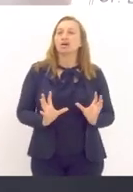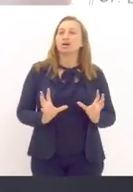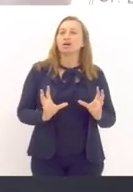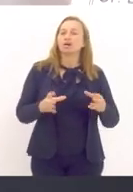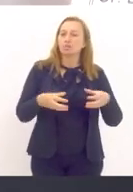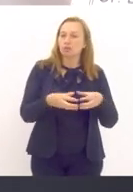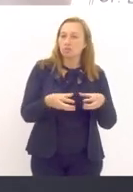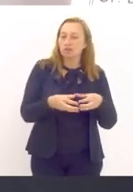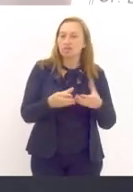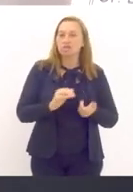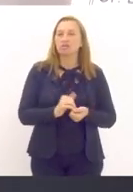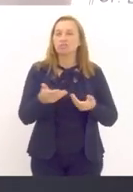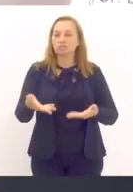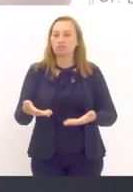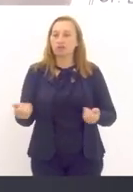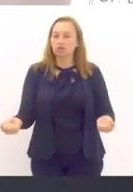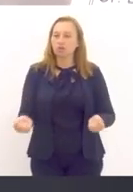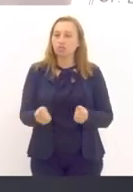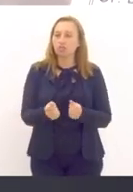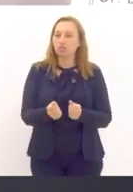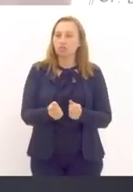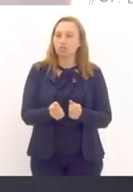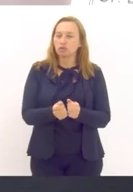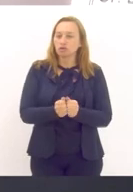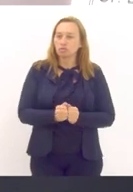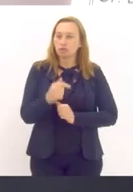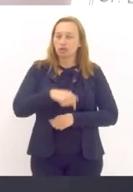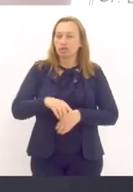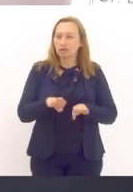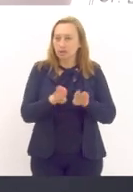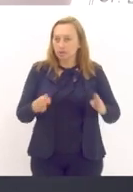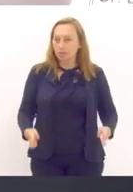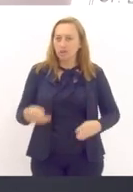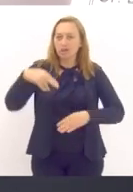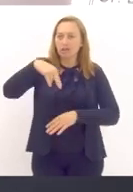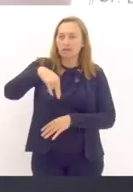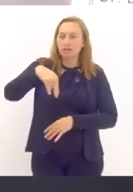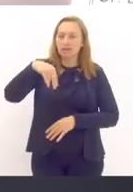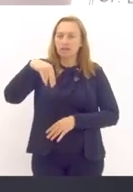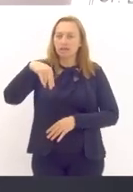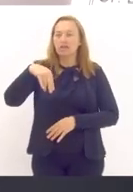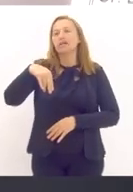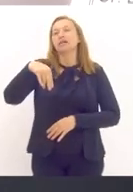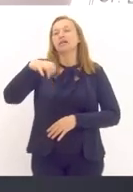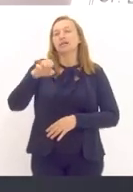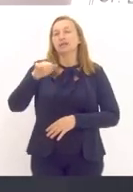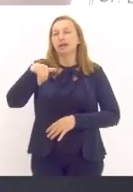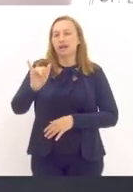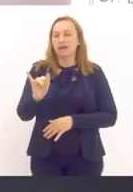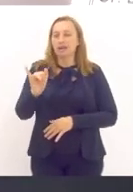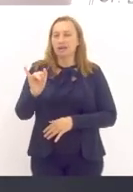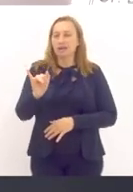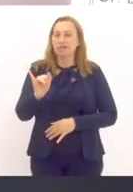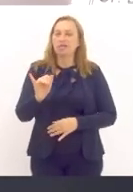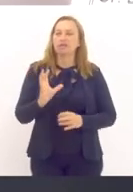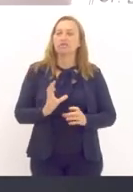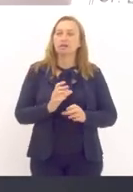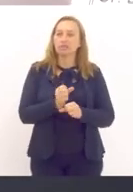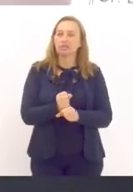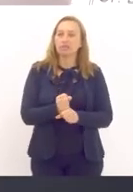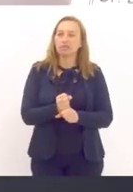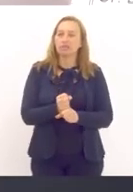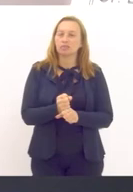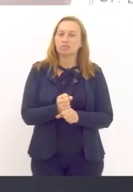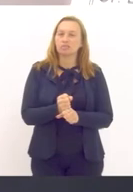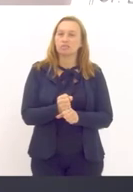E chamar para compor a mesa aqui também o Ney Ferreira da Silva, coordenador de Auditoria de Contas do Governo,